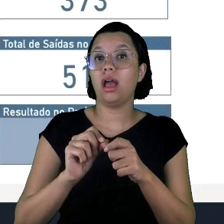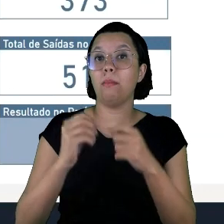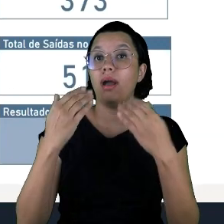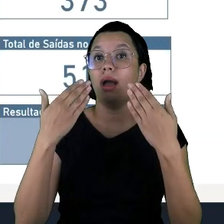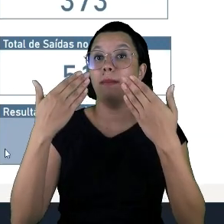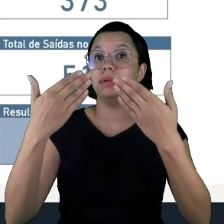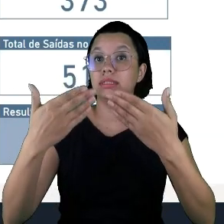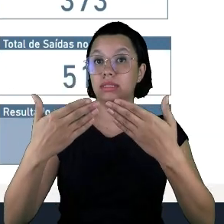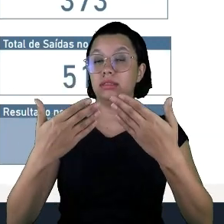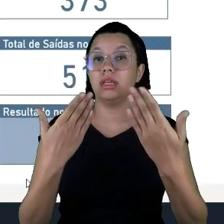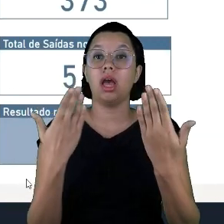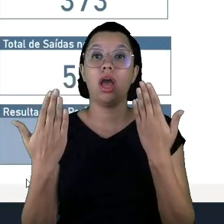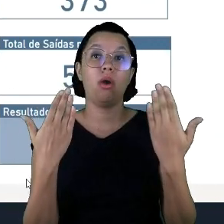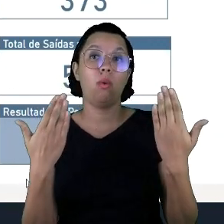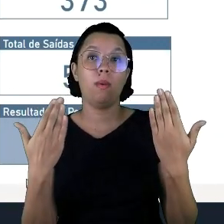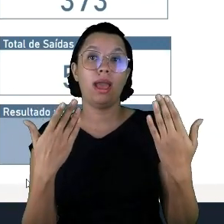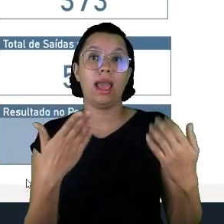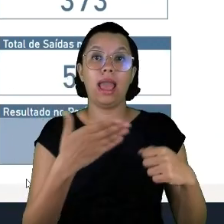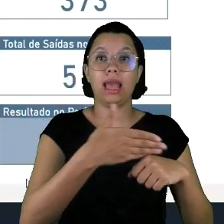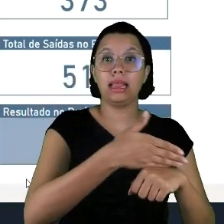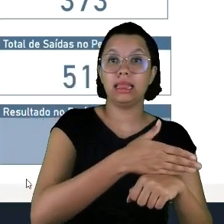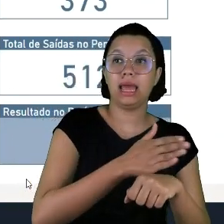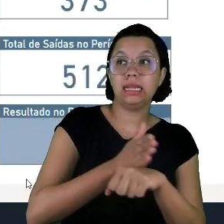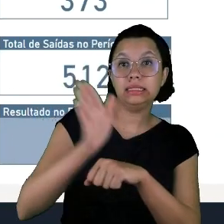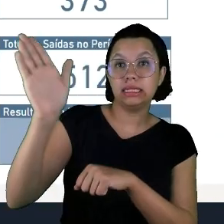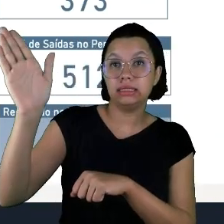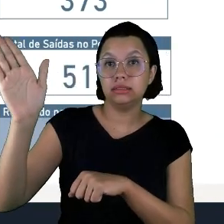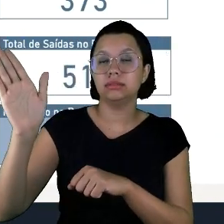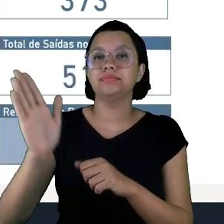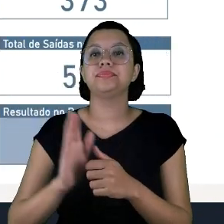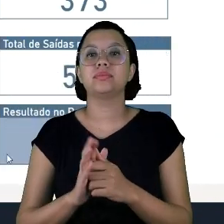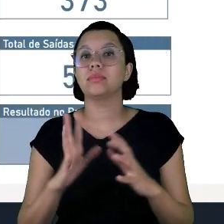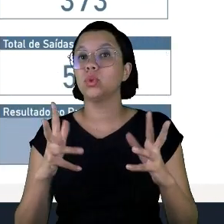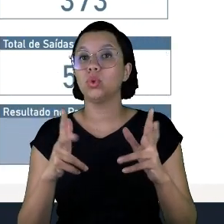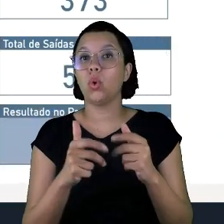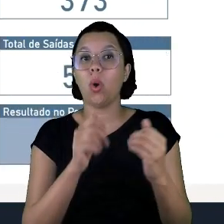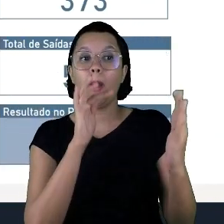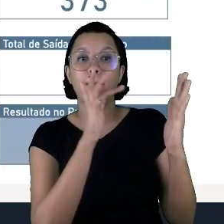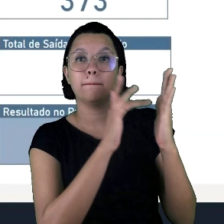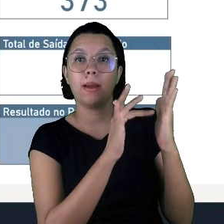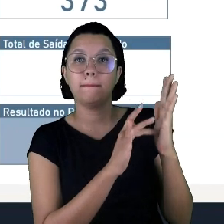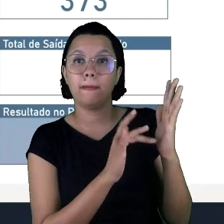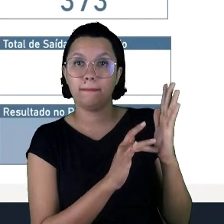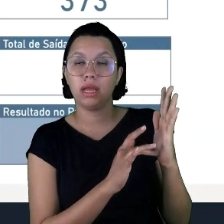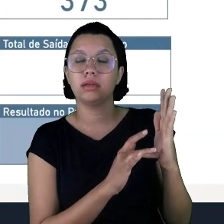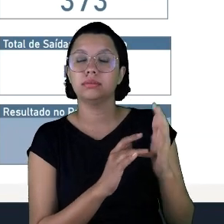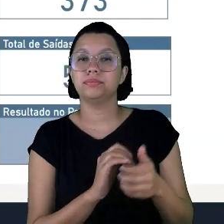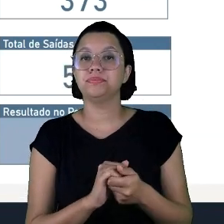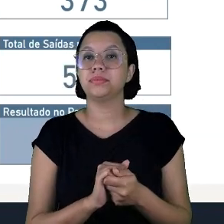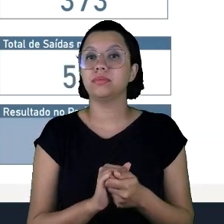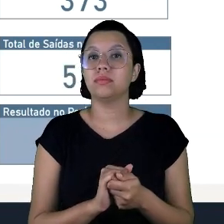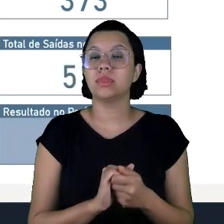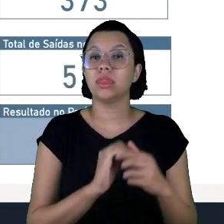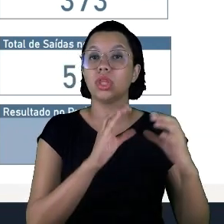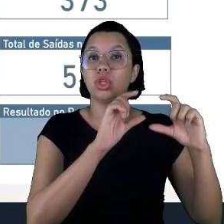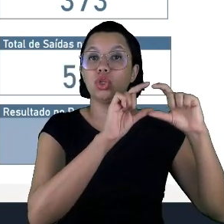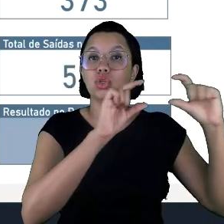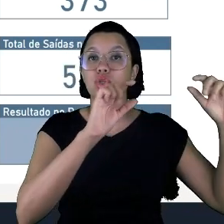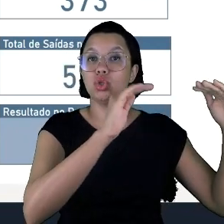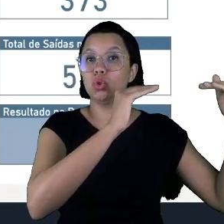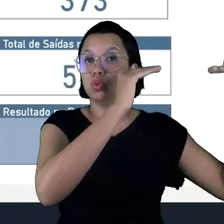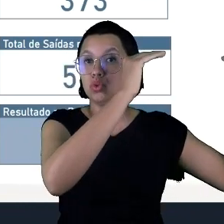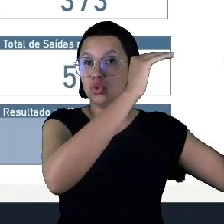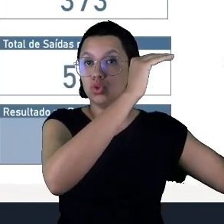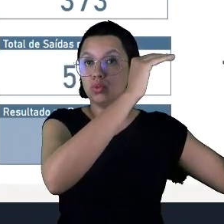saída, ele faz um demonstrativo entre as entradas e saídas. Aqui estão marcadas todas as entradas e saídas, e